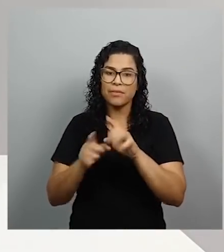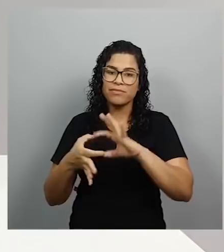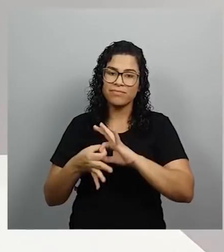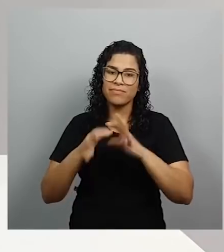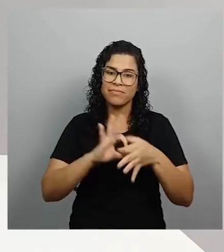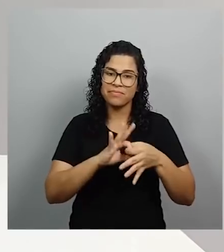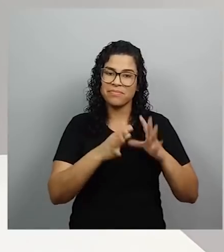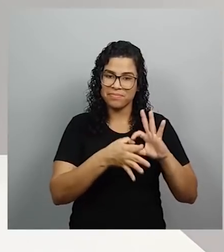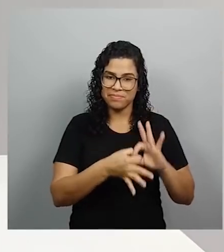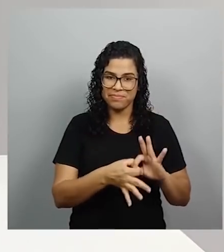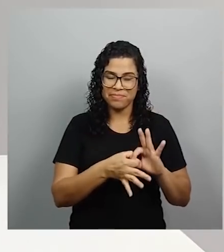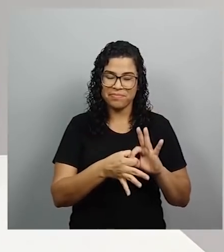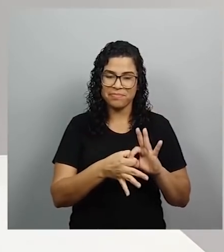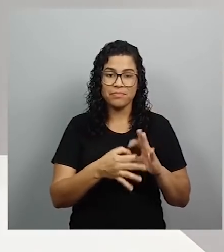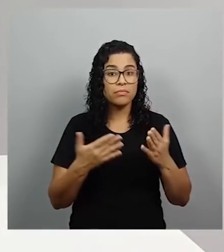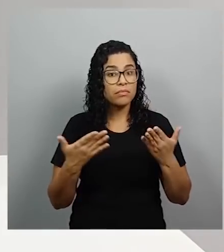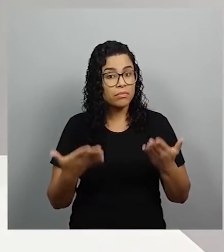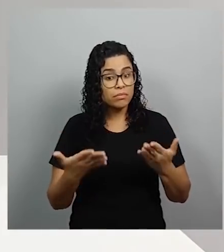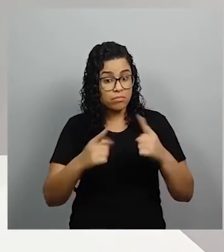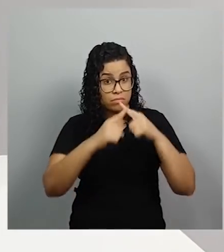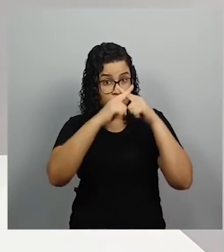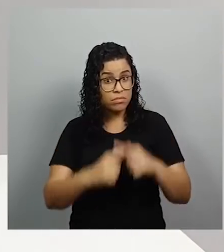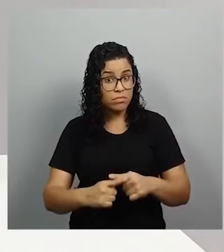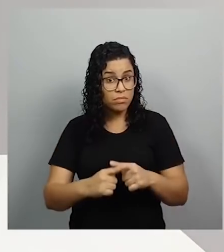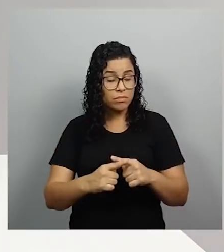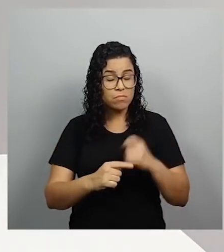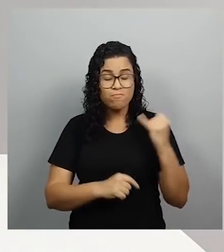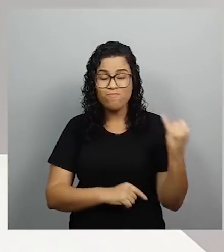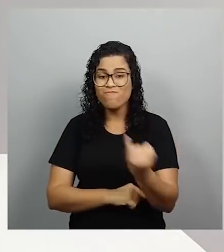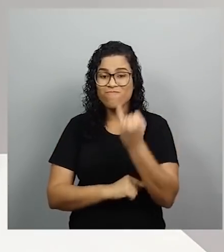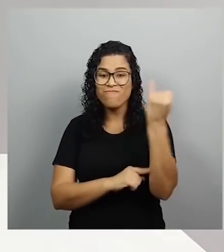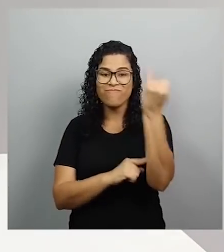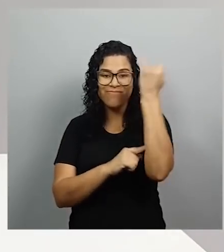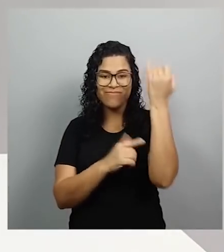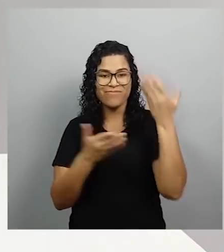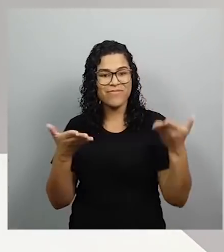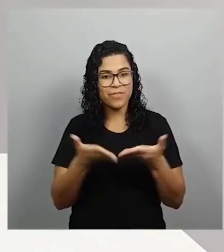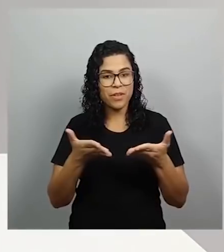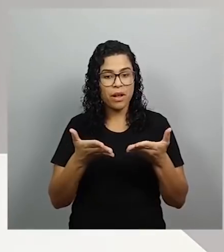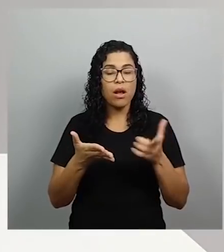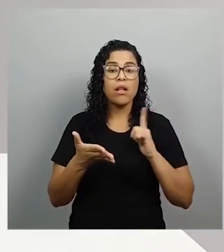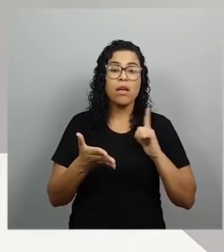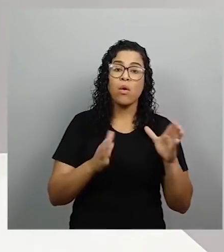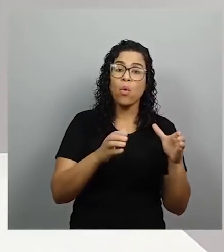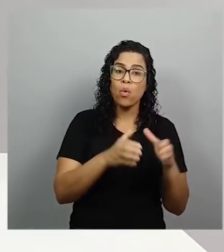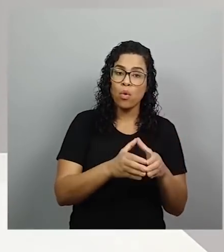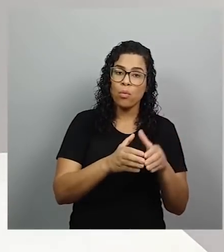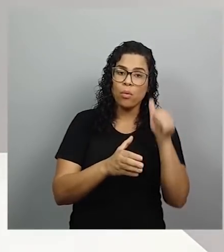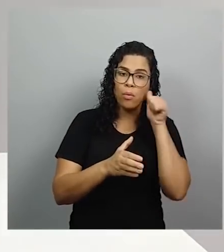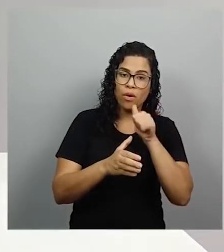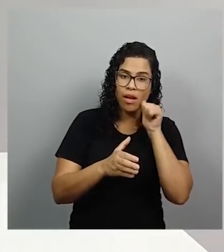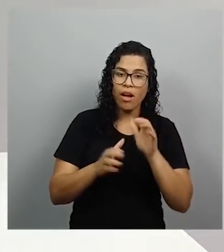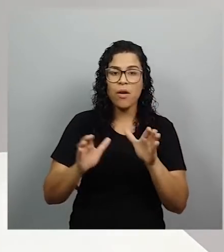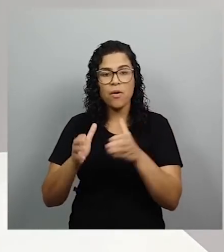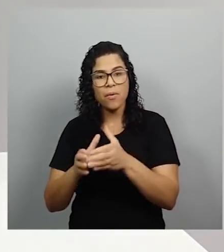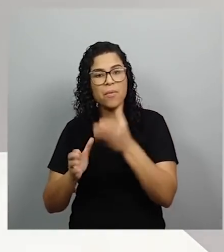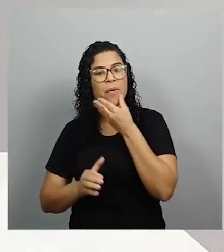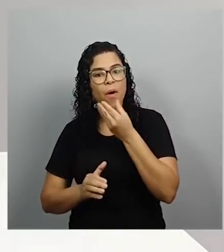Olímpicos, sendo ela uma competição importante nos dias de hoje e reúne homens e mulheres atletas do mundo